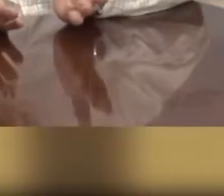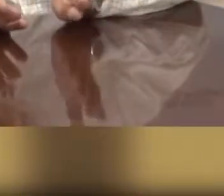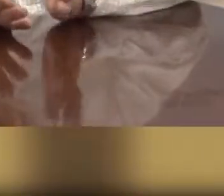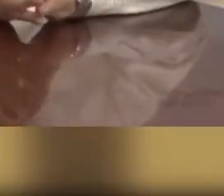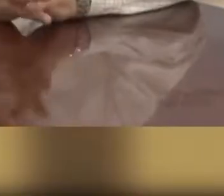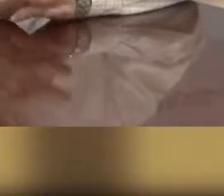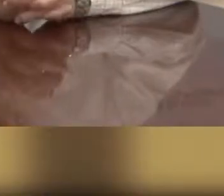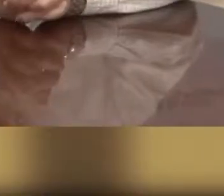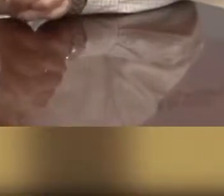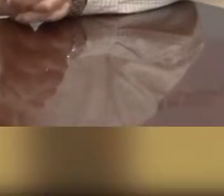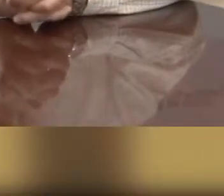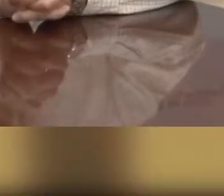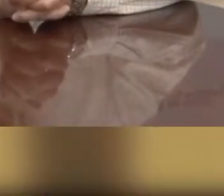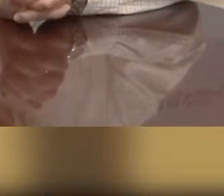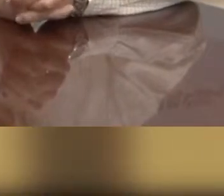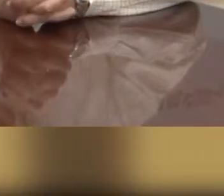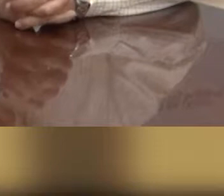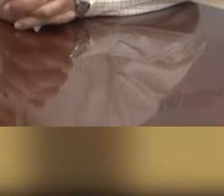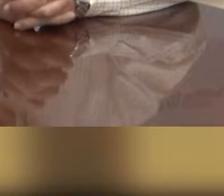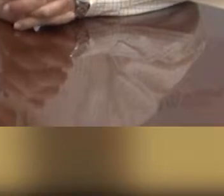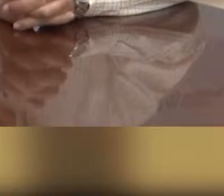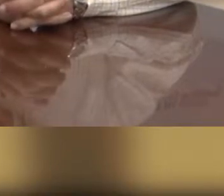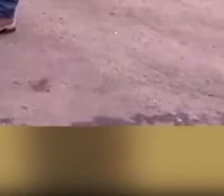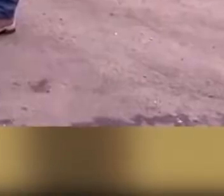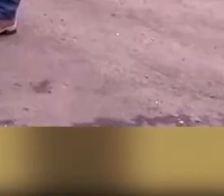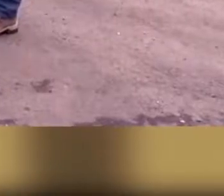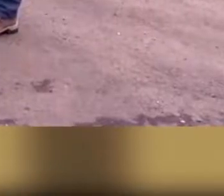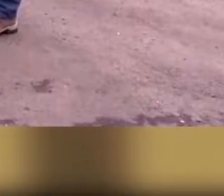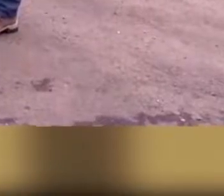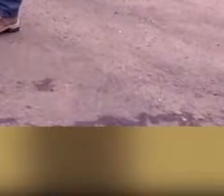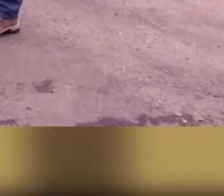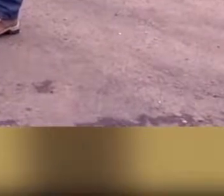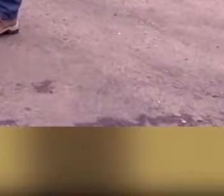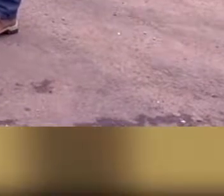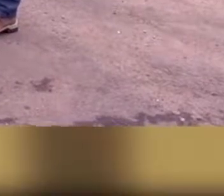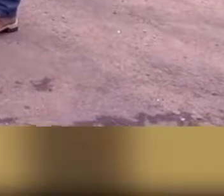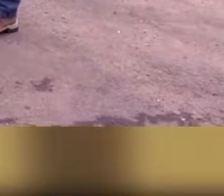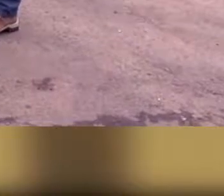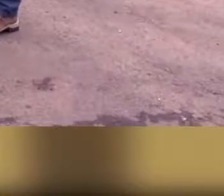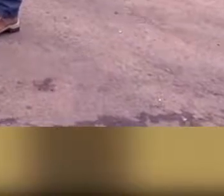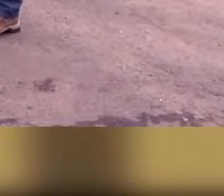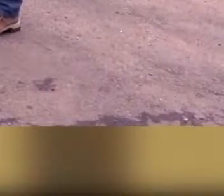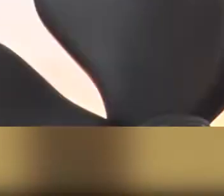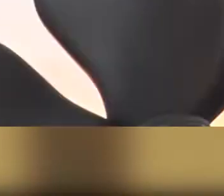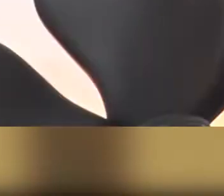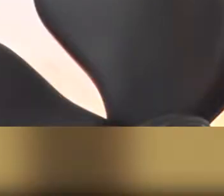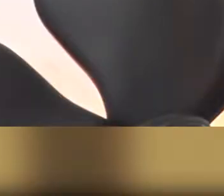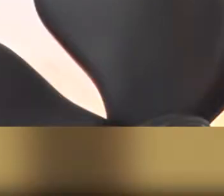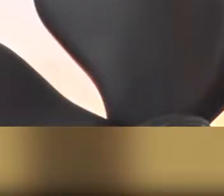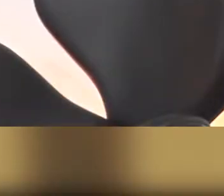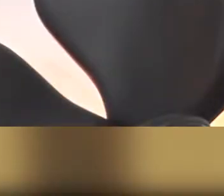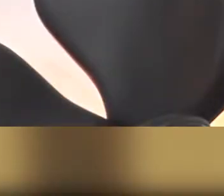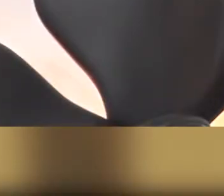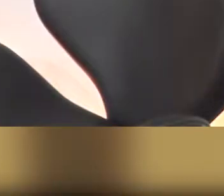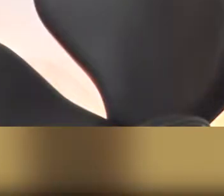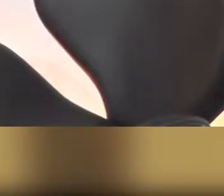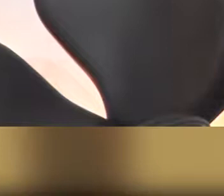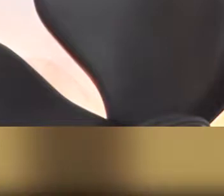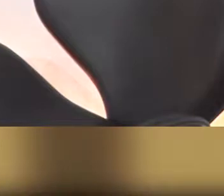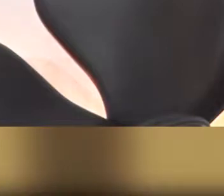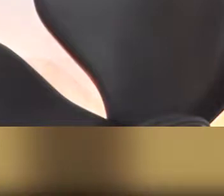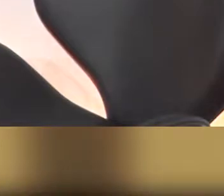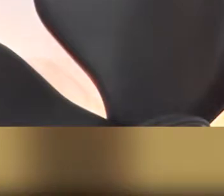E ainda, as ações do Poder Executivo e da nossa comunidade. Assista ao arquivo